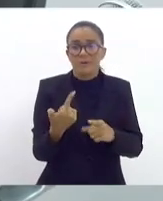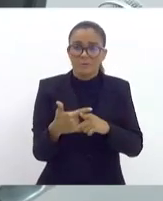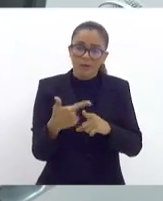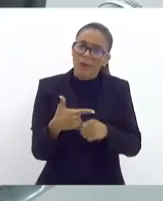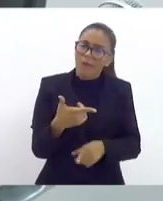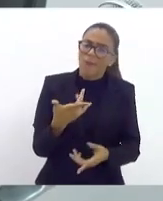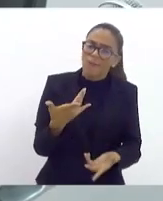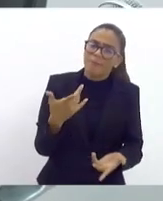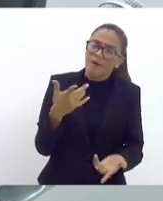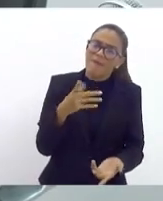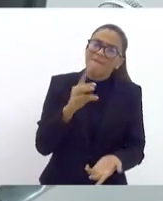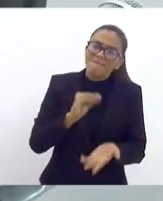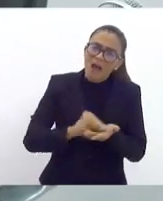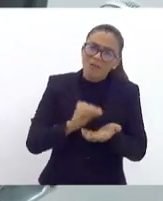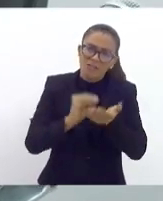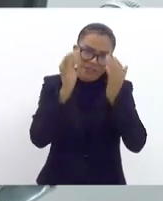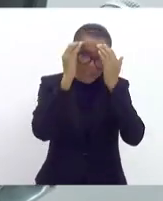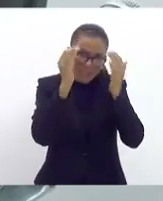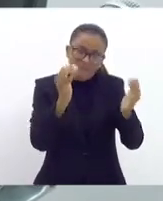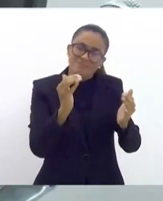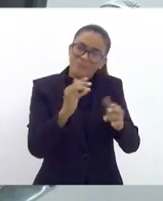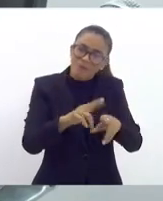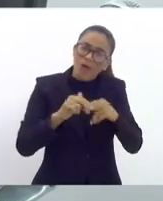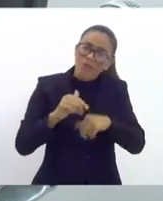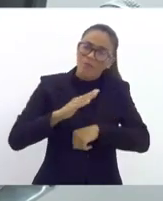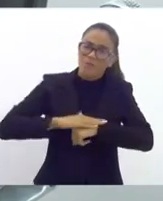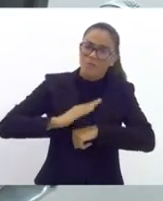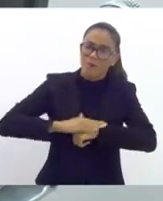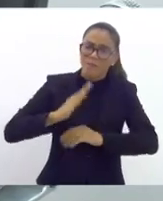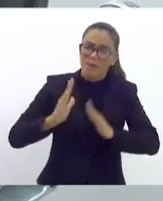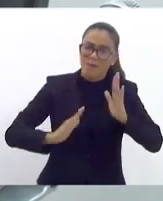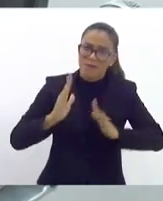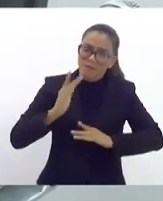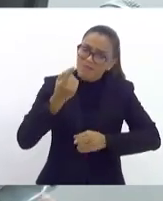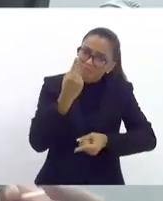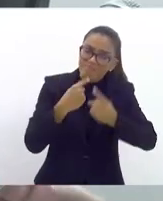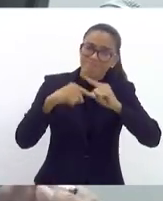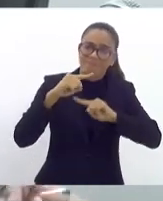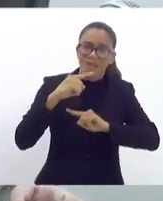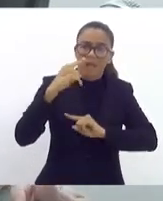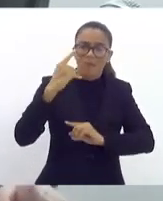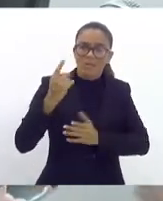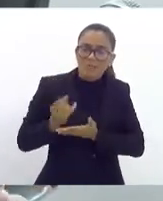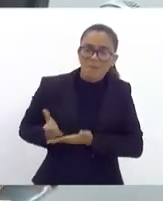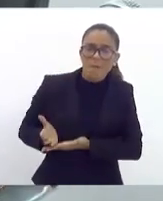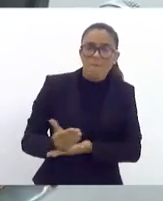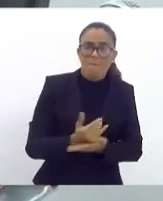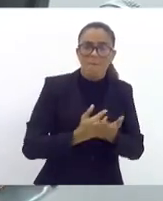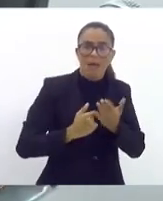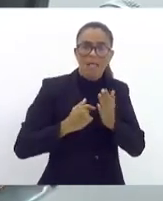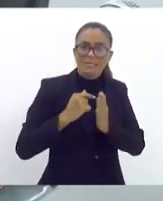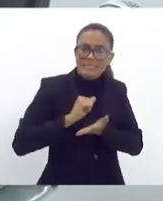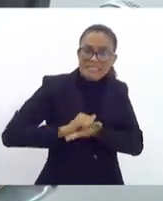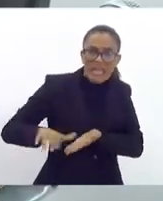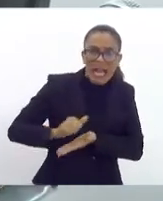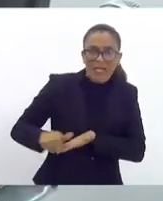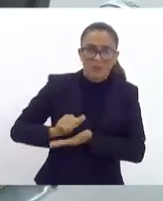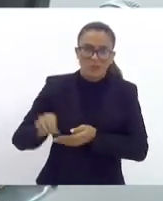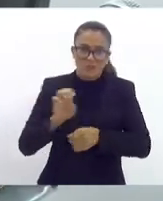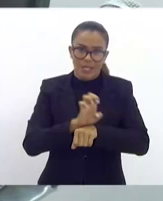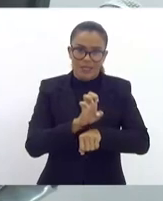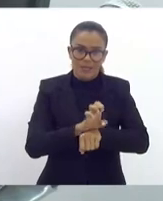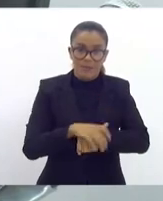uma covardia Considerando o momento de de recuperação que a gente vive E aí aproveitando a presença do deputado